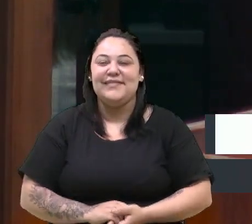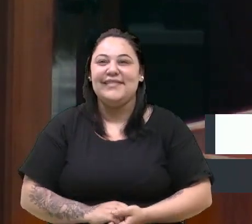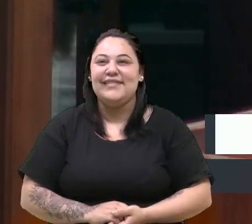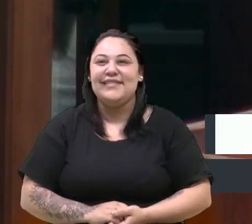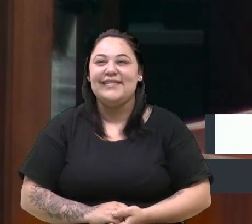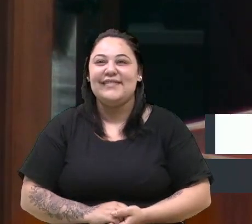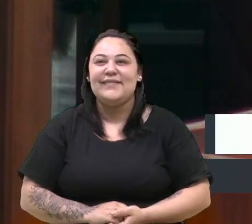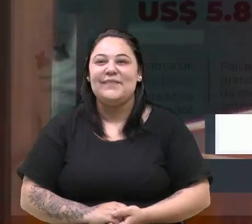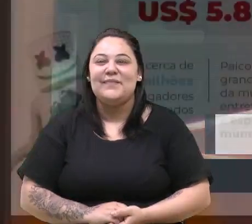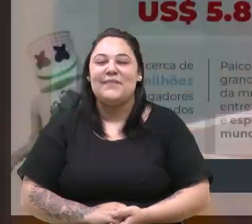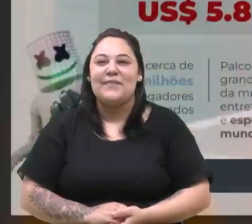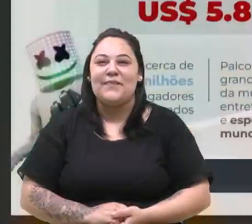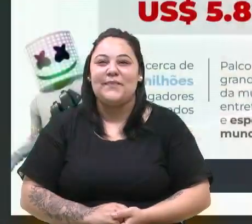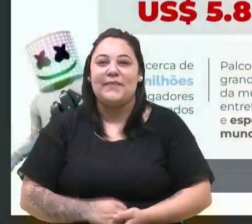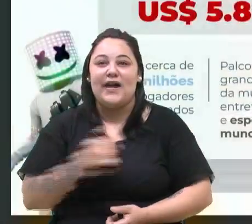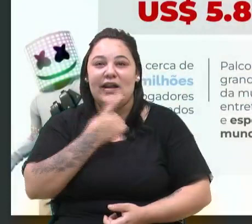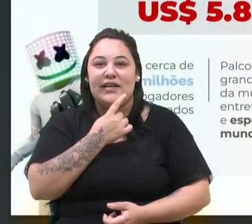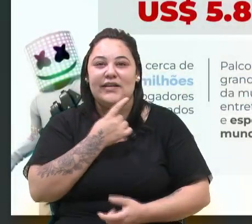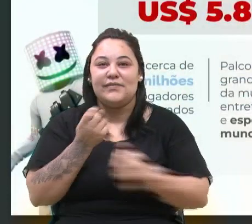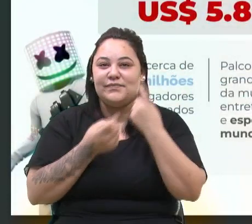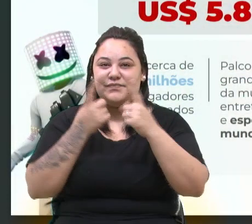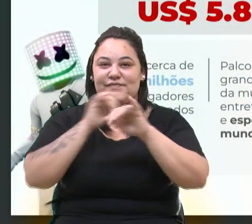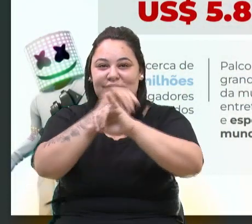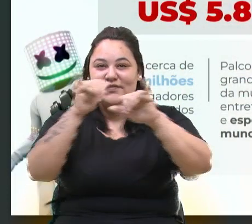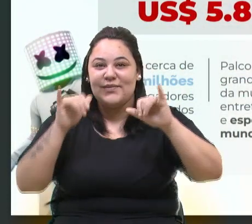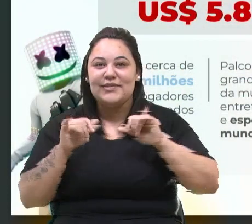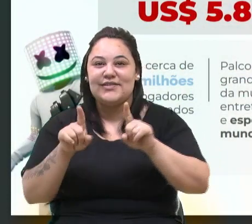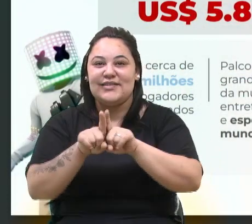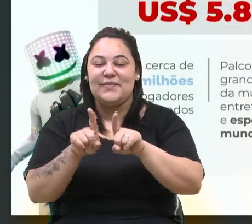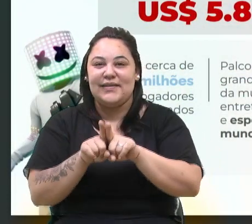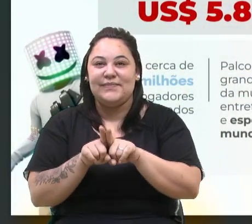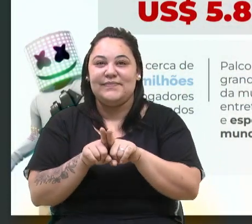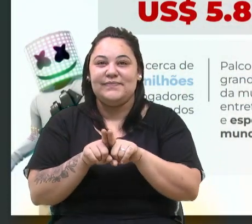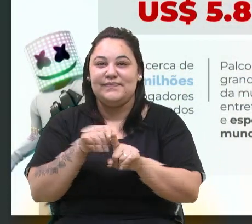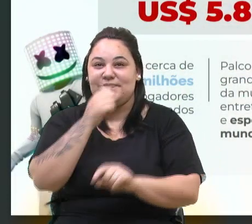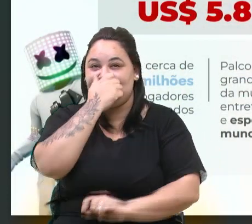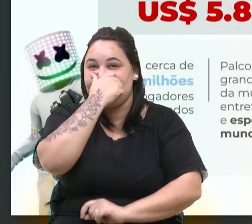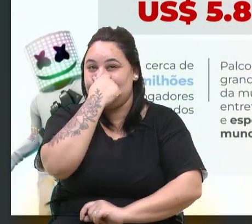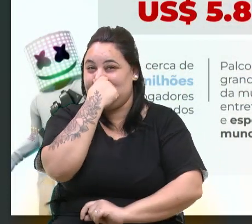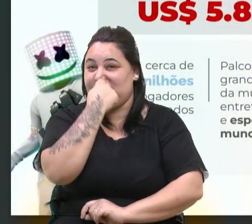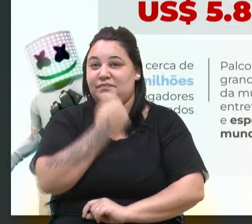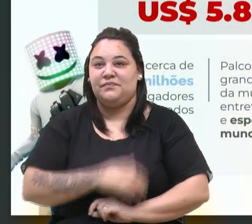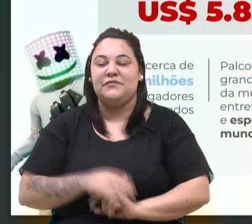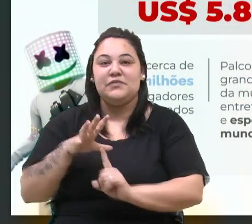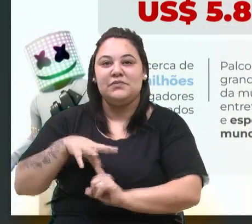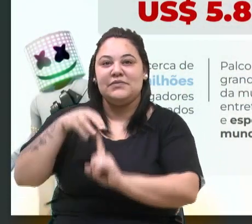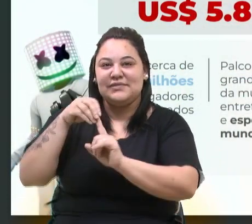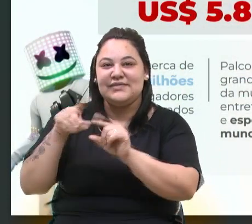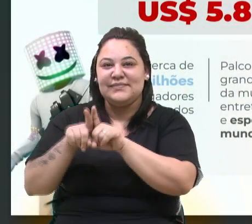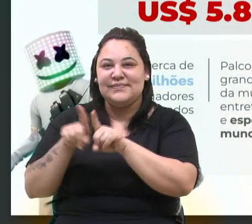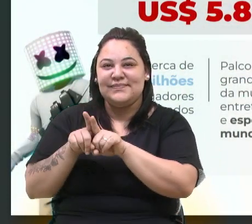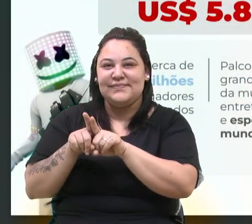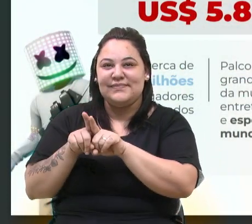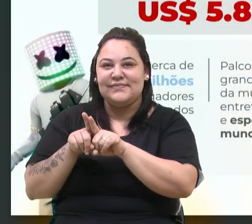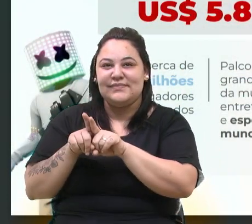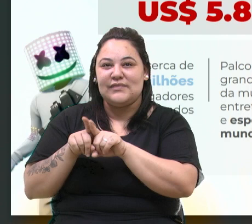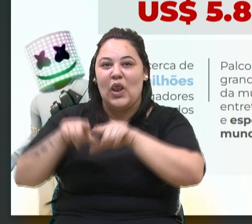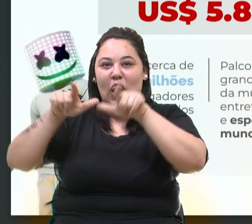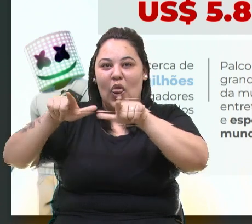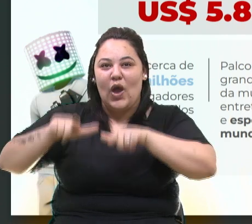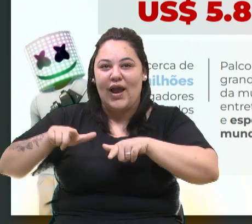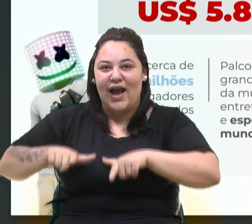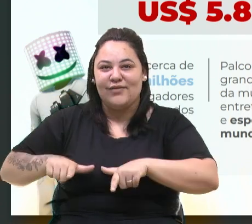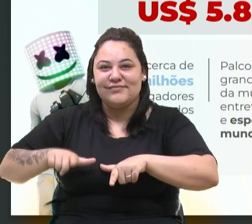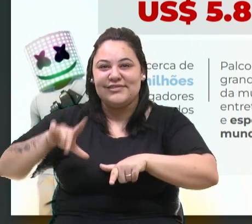Aqui alguns dados, gente. Aqui alguns dados, né, das principais plataformas, dos